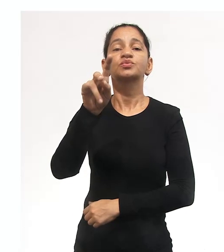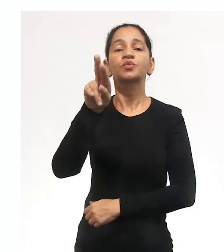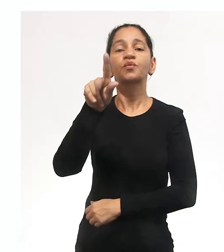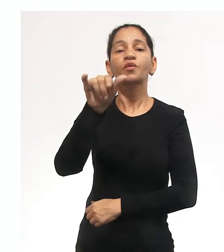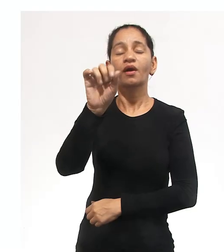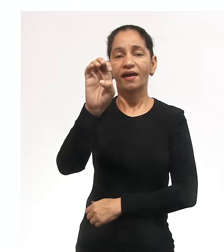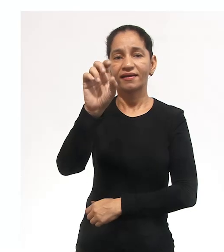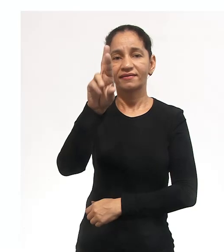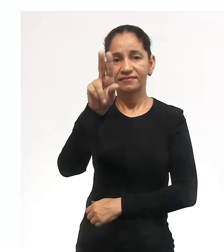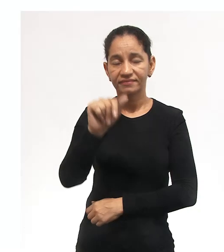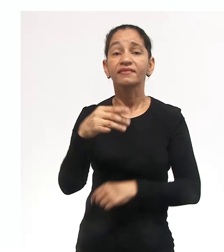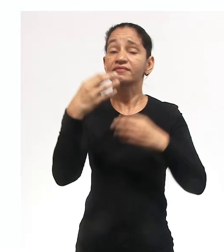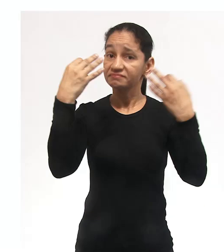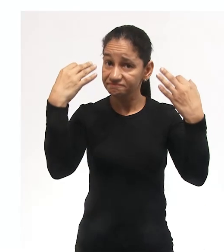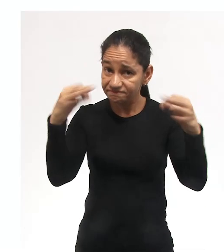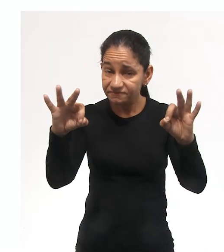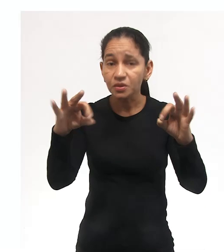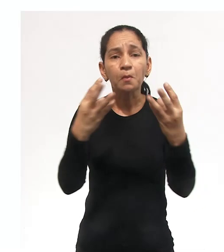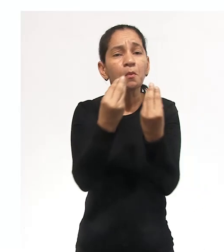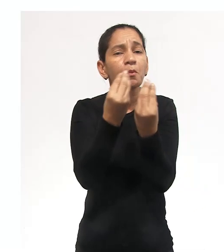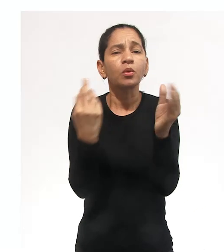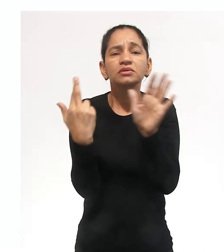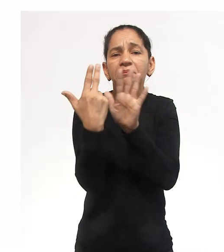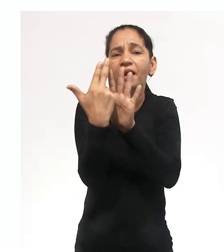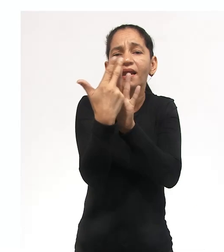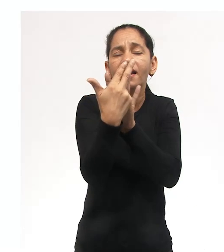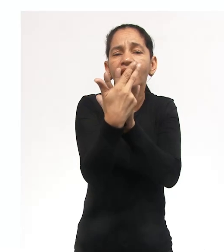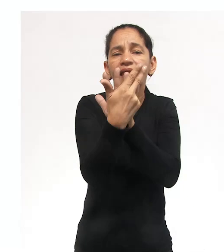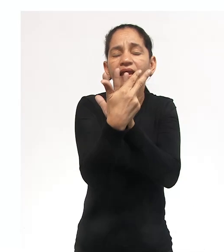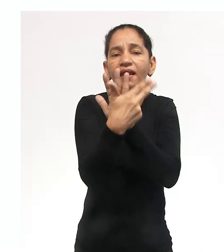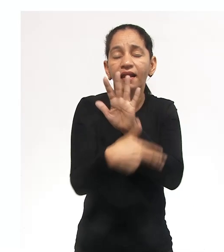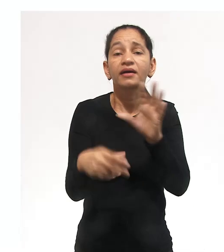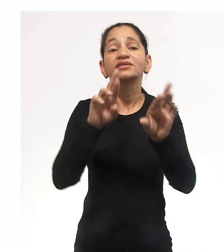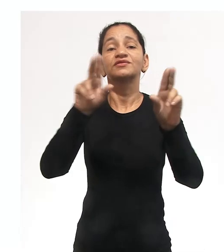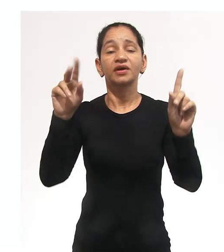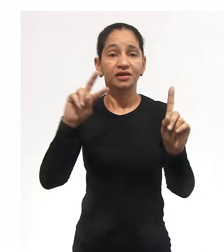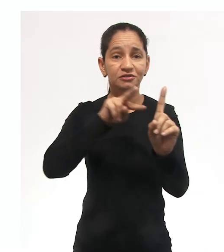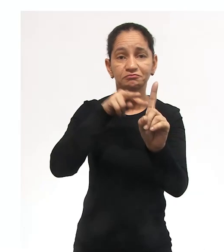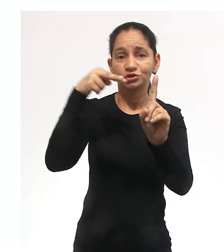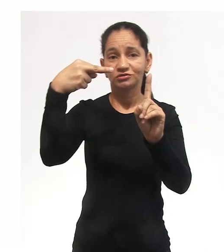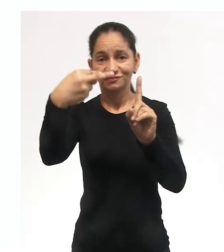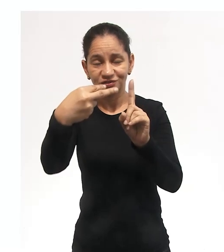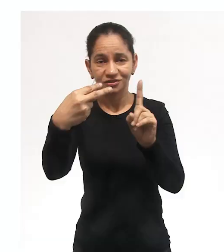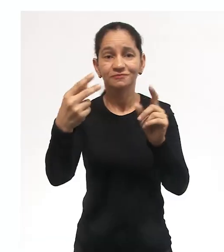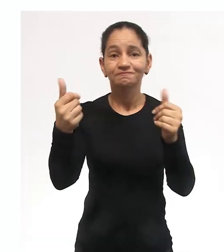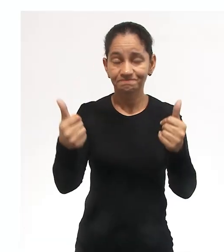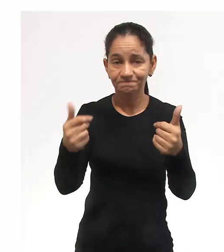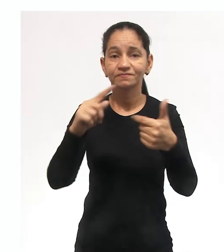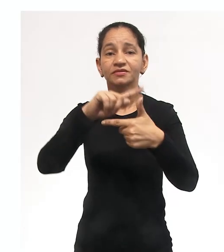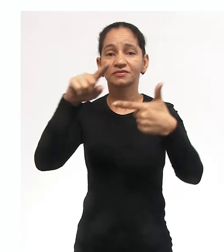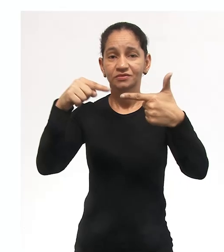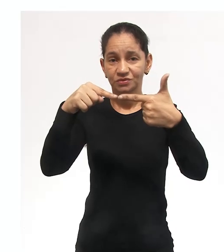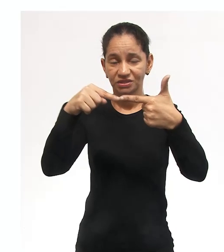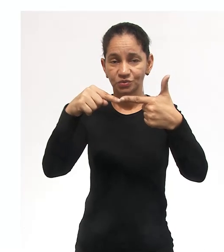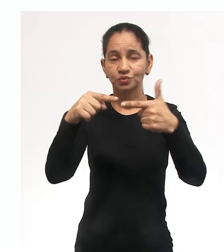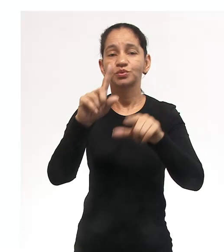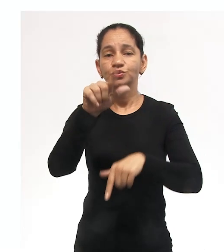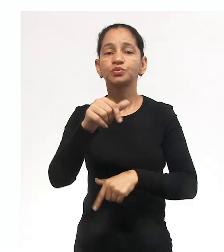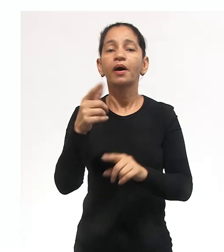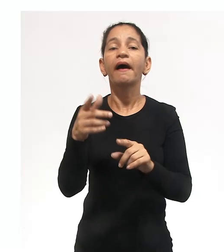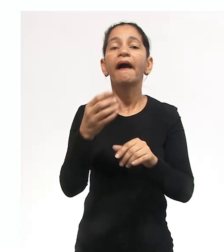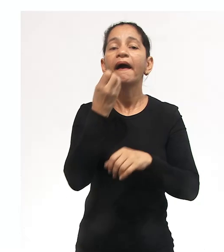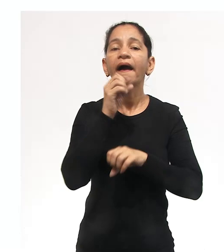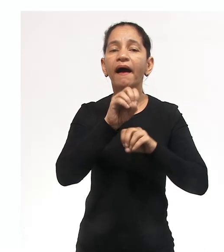e alfabetização, as muitas facetas. O outro aqui, alfabetização de